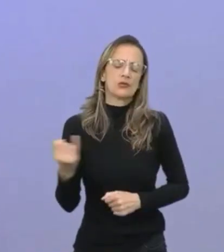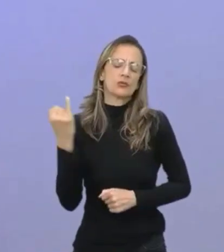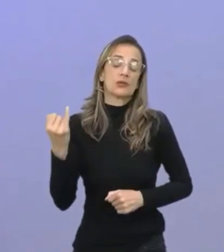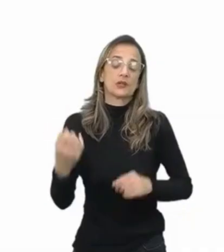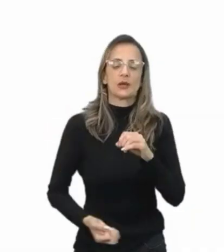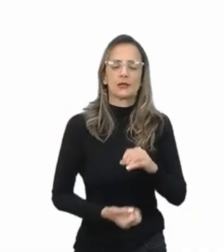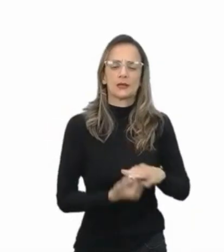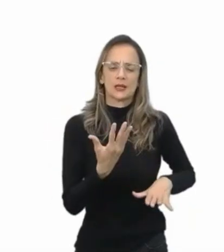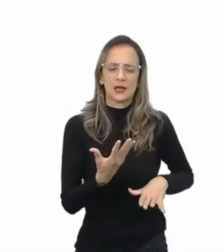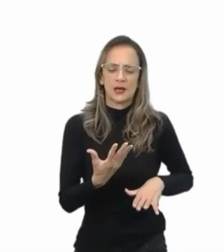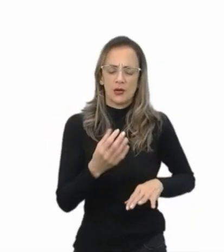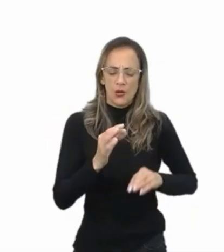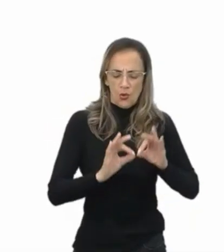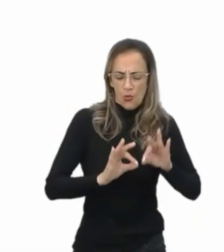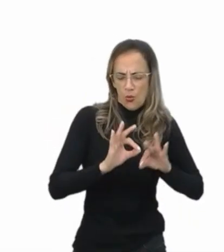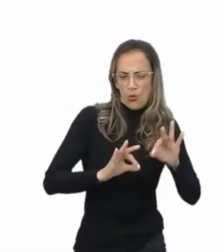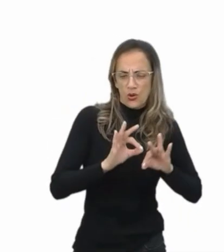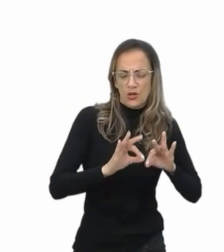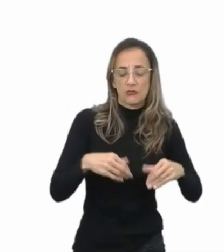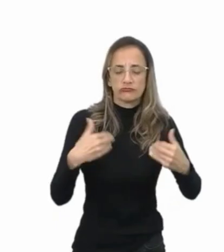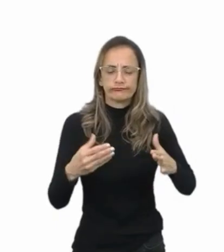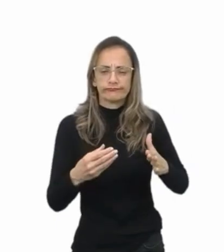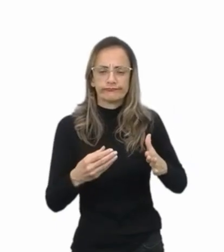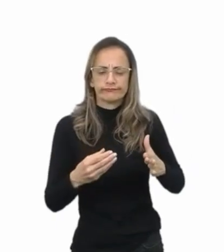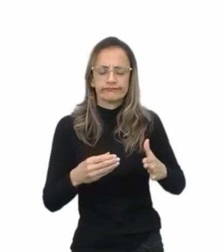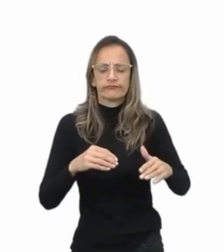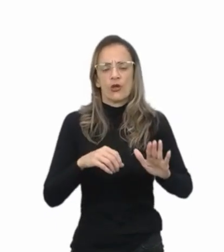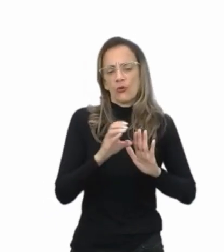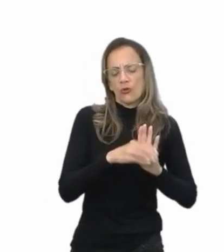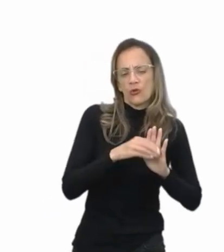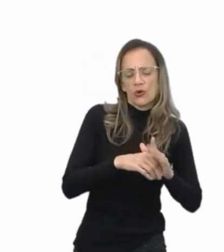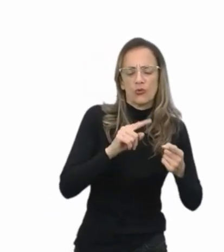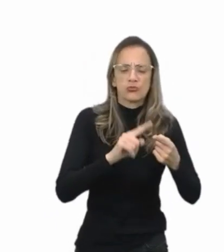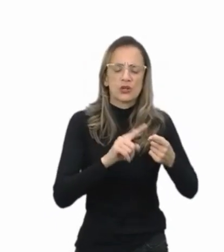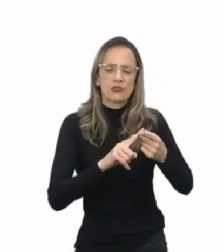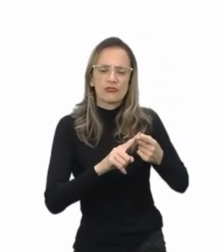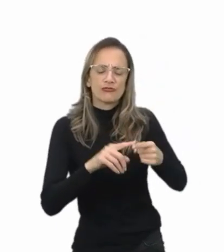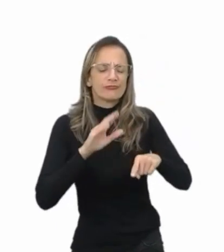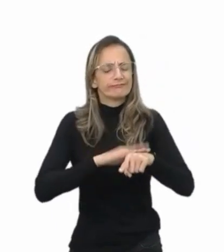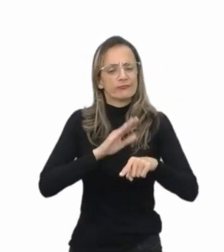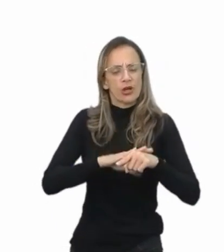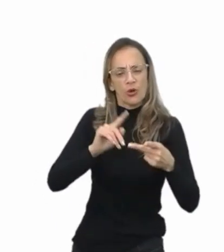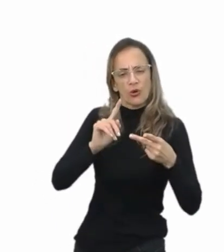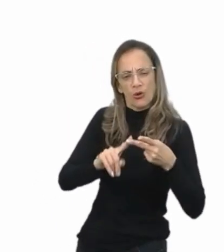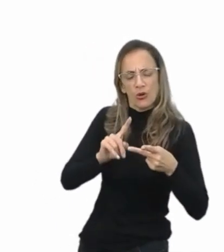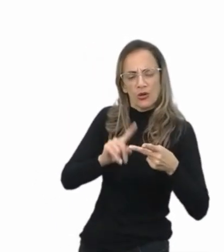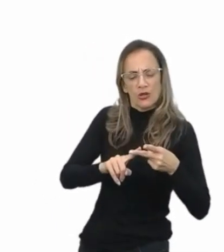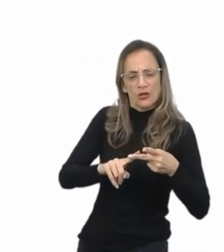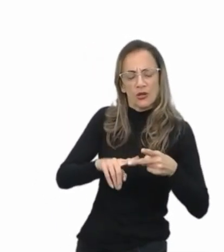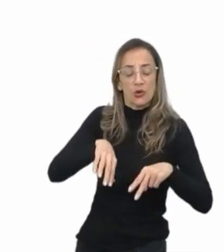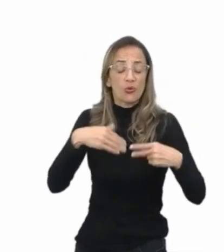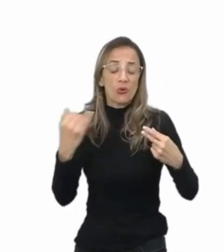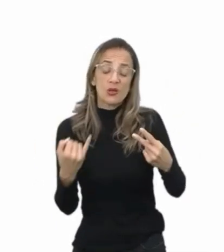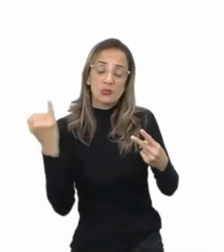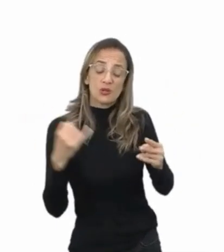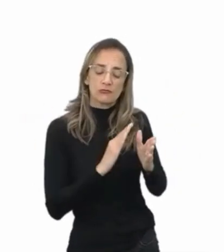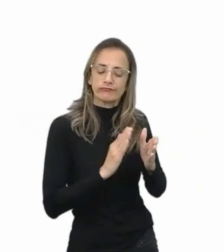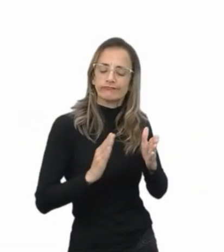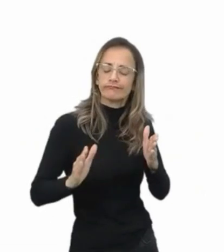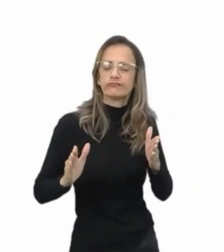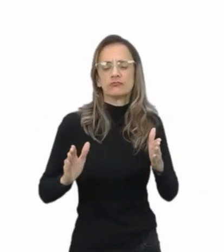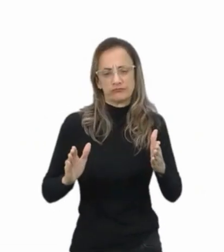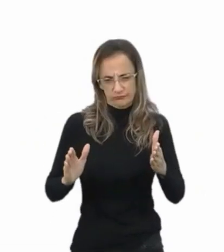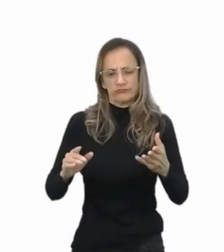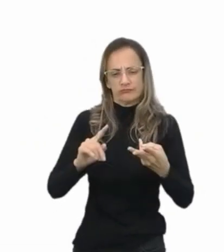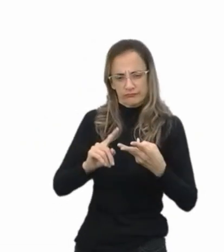Então, a gente vai relembrar as funções dos componentes. O que o sensor de umidade ele faz, o que a microbit, qual que é a função da microbit nesse processo, a